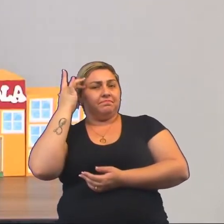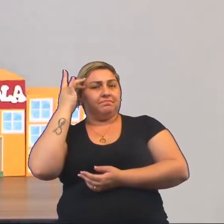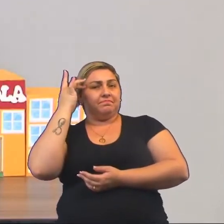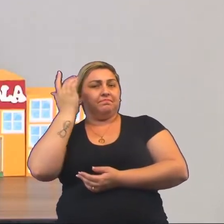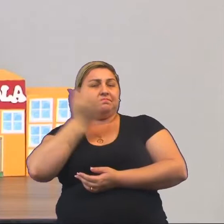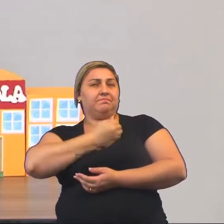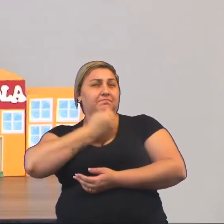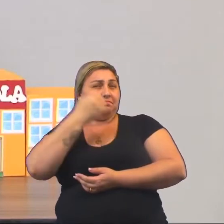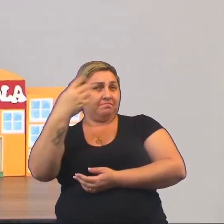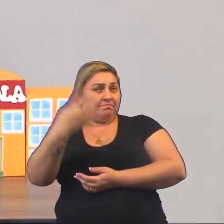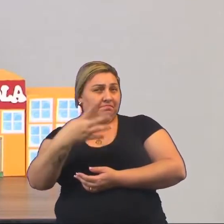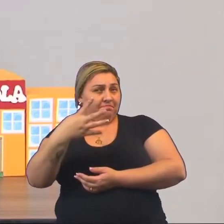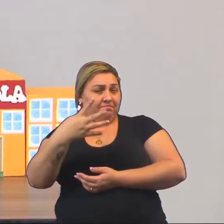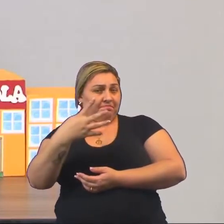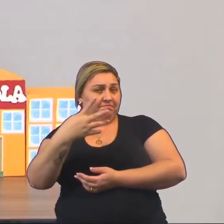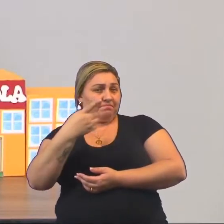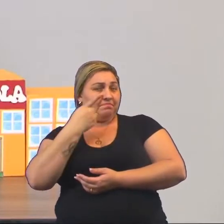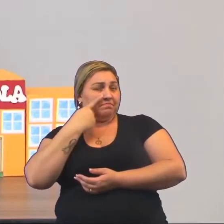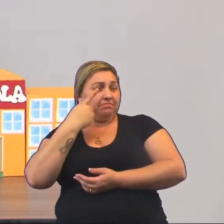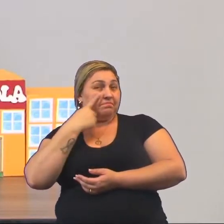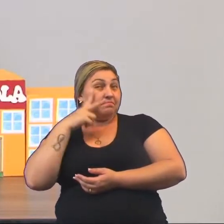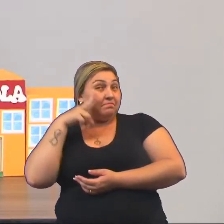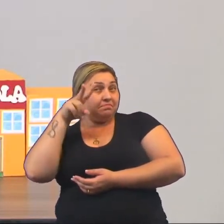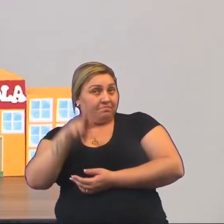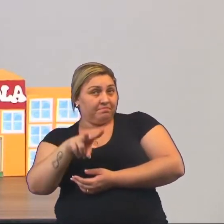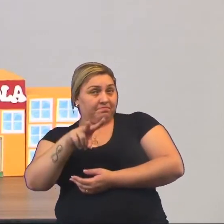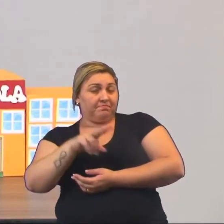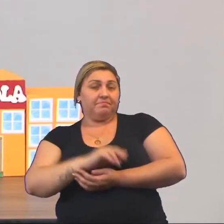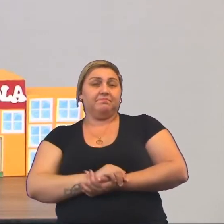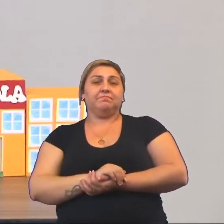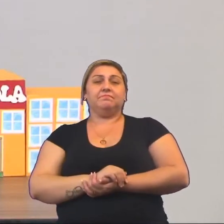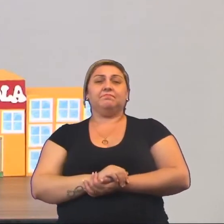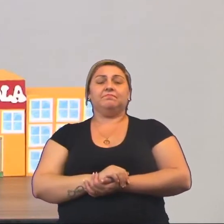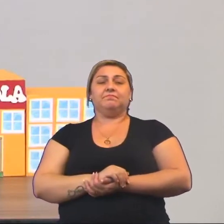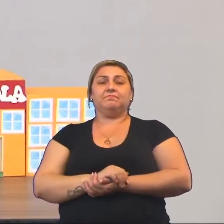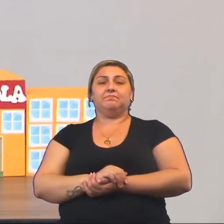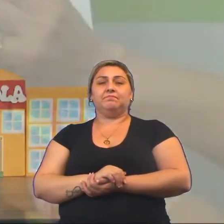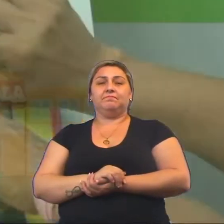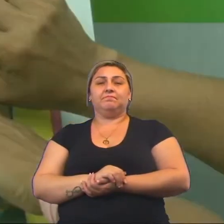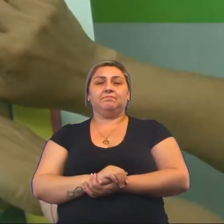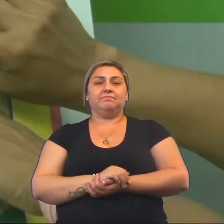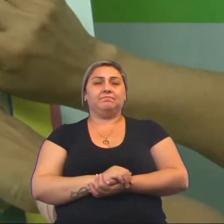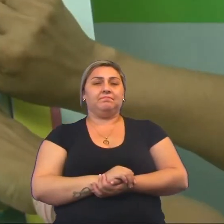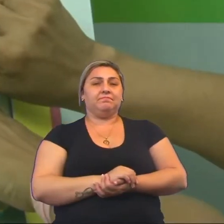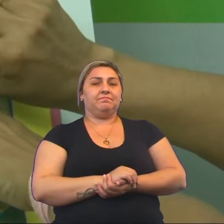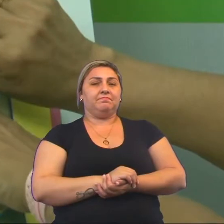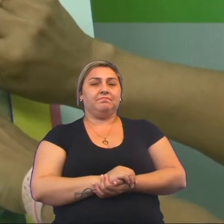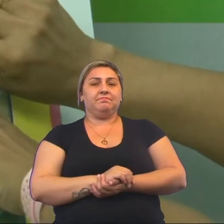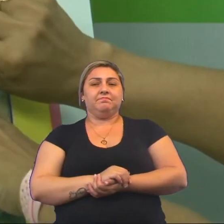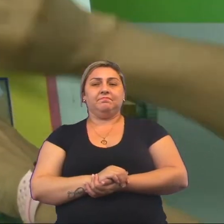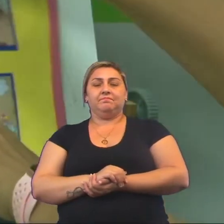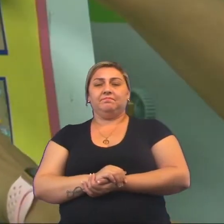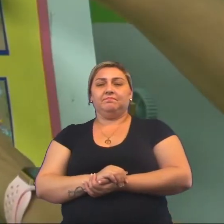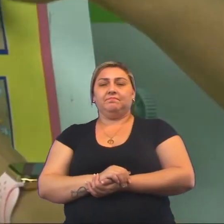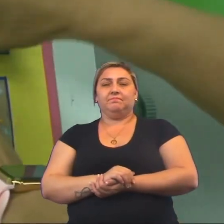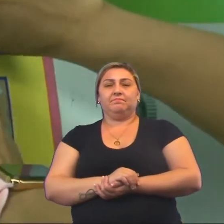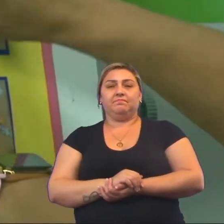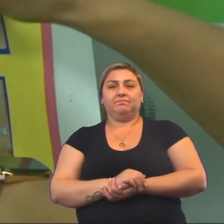aqui no número 4. Vamos abrir o número 4? Tchan, tchan, tchan, tchan. Será que